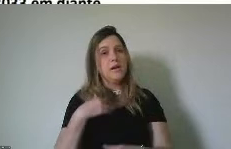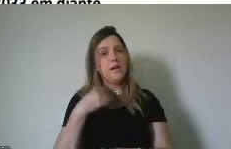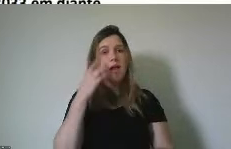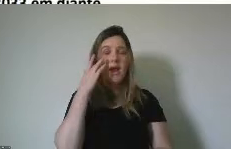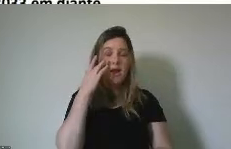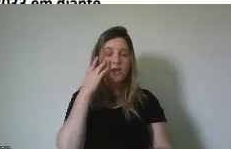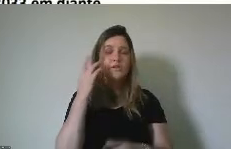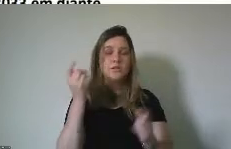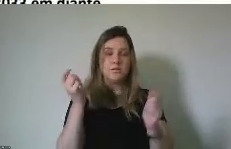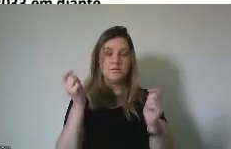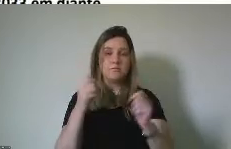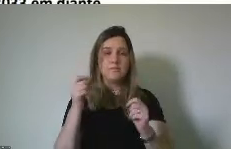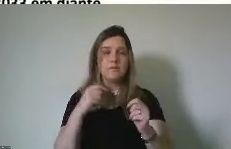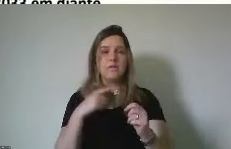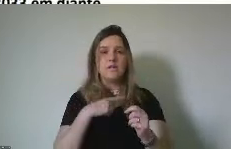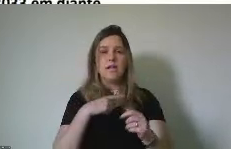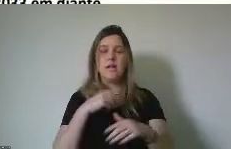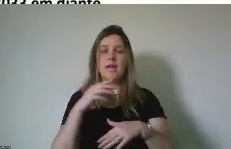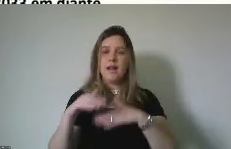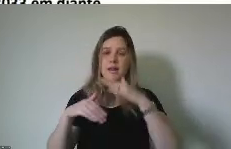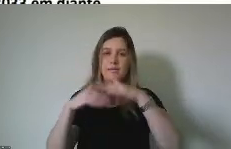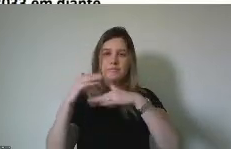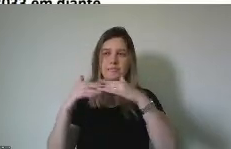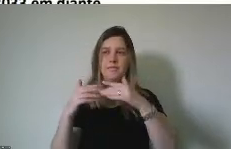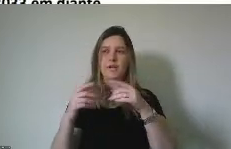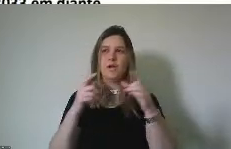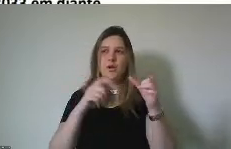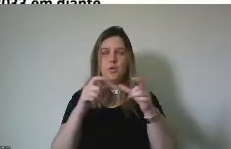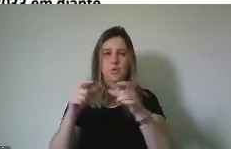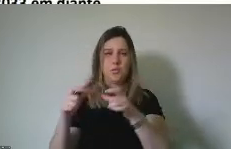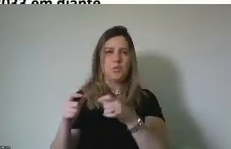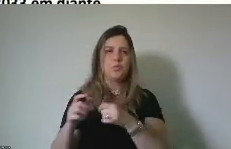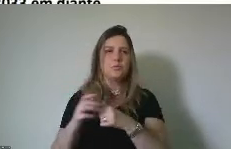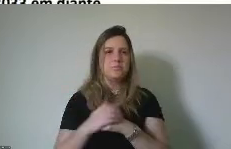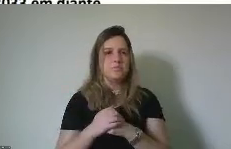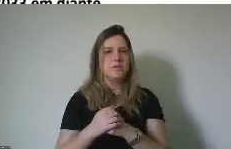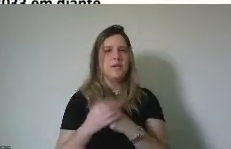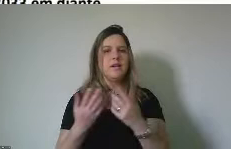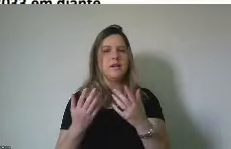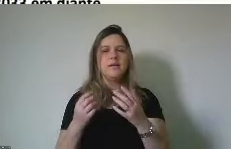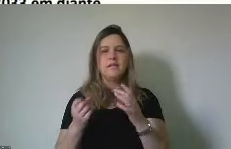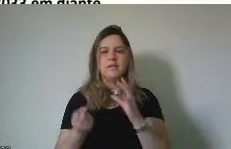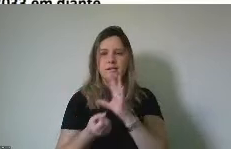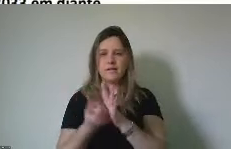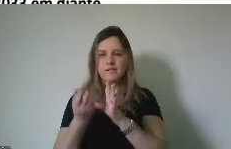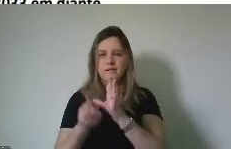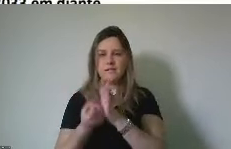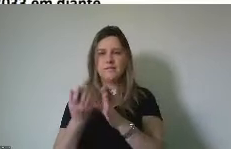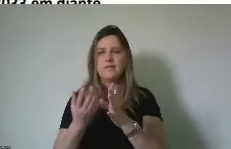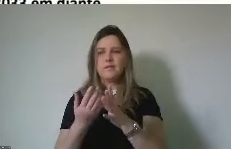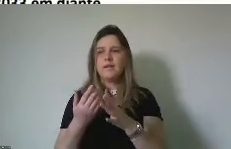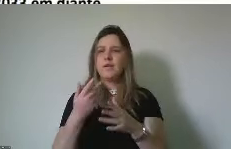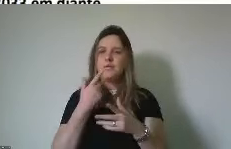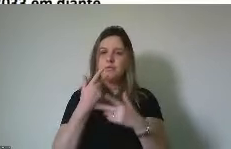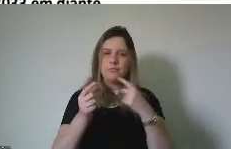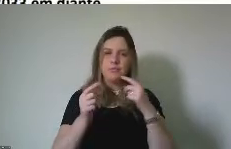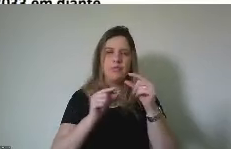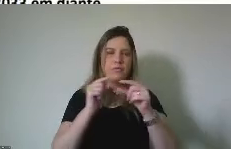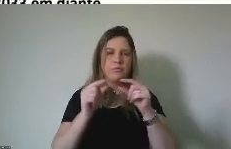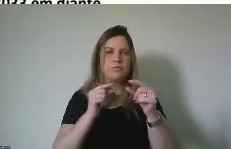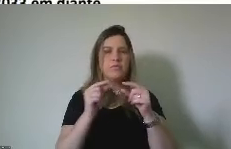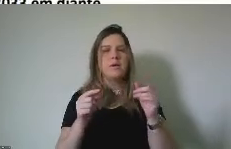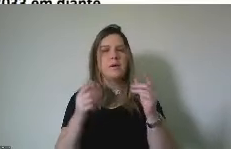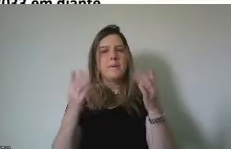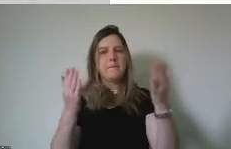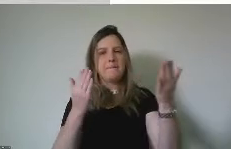bem relevante aí da ordem de 20 bi de reais e talvez até um pouco maior do que isso mas é para